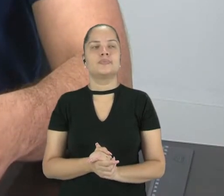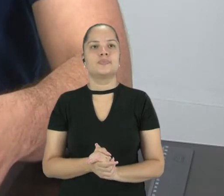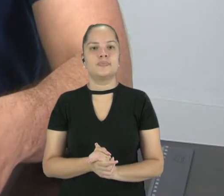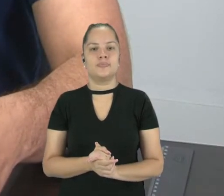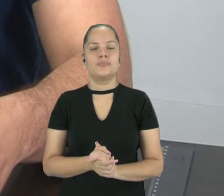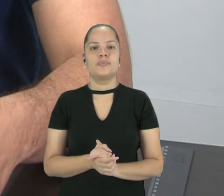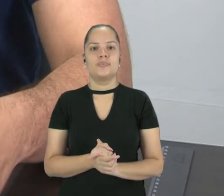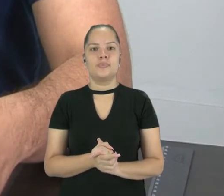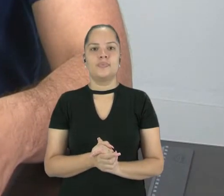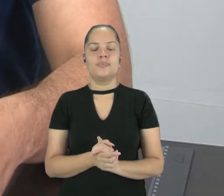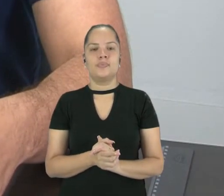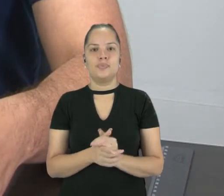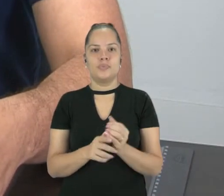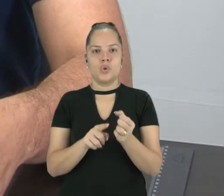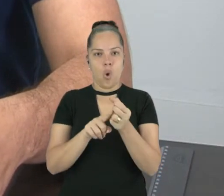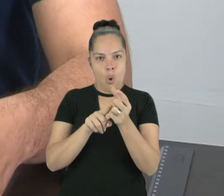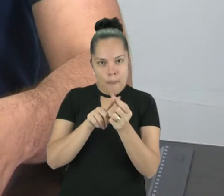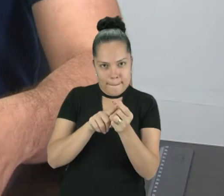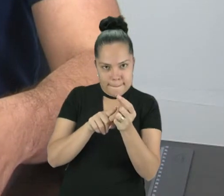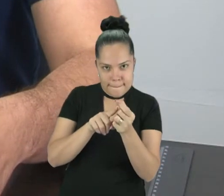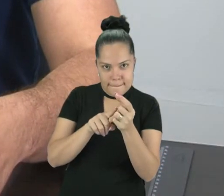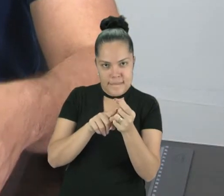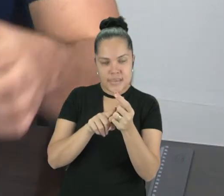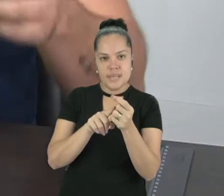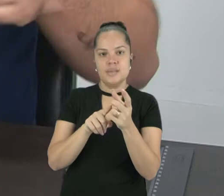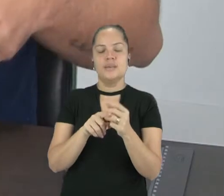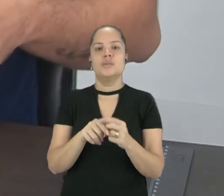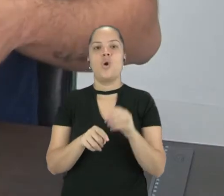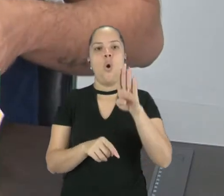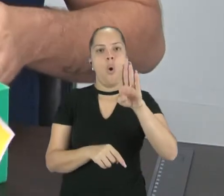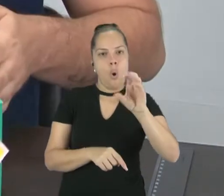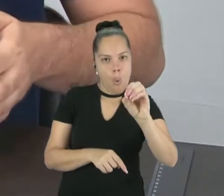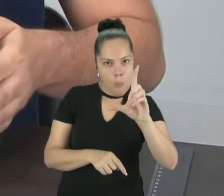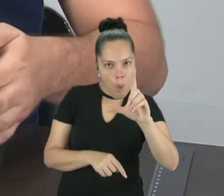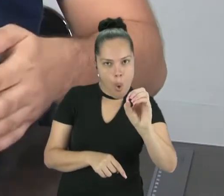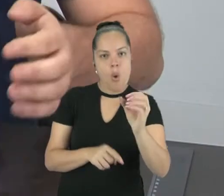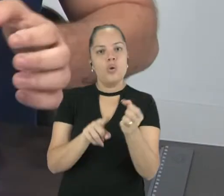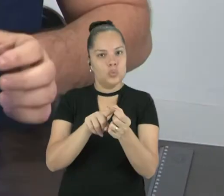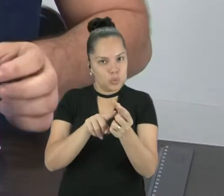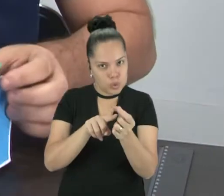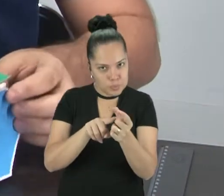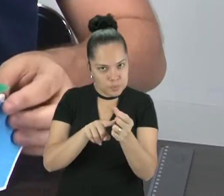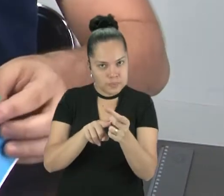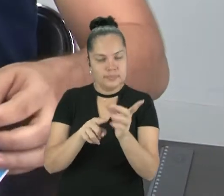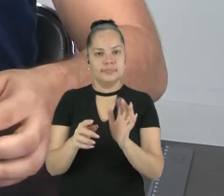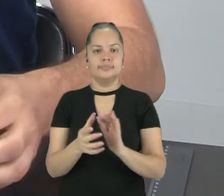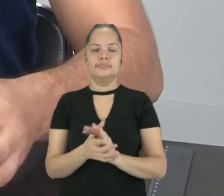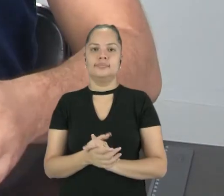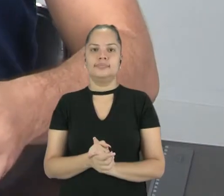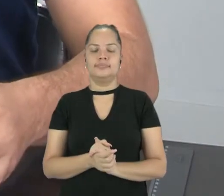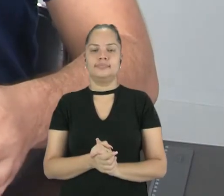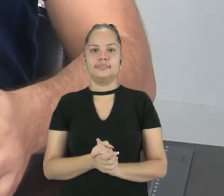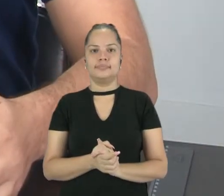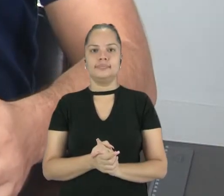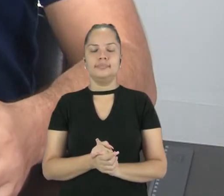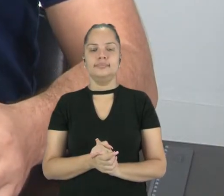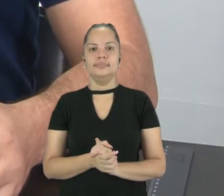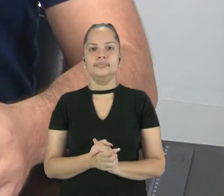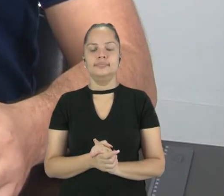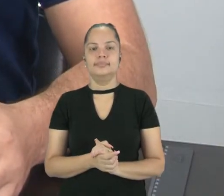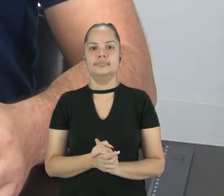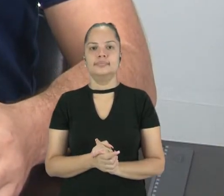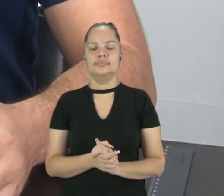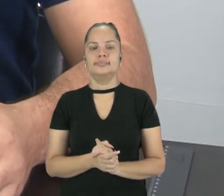falamos também que o milho cozido o bolo de milho ok nós temos aqui também ó que mais